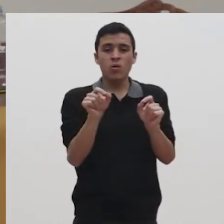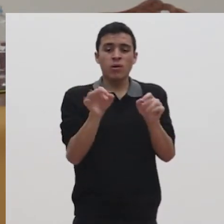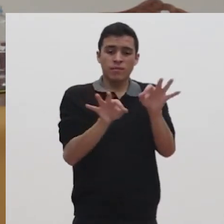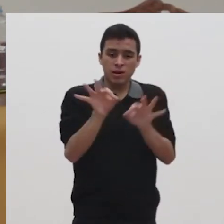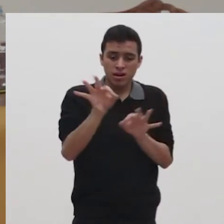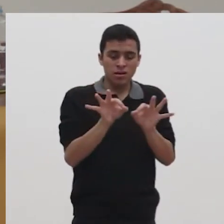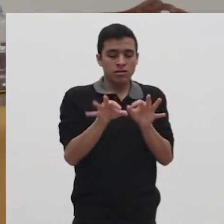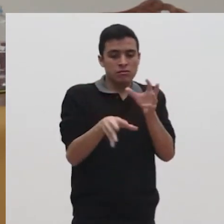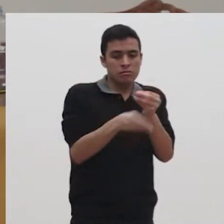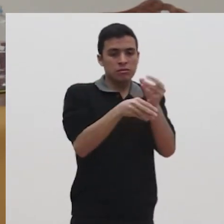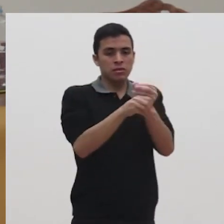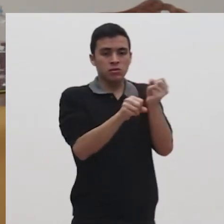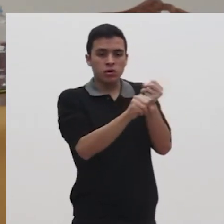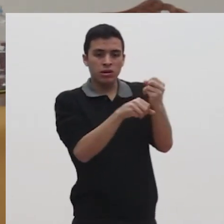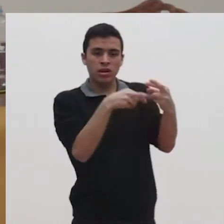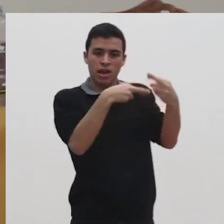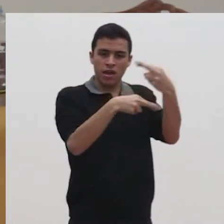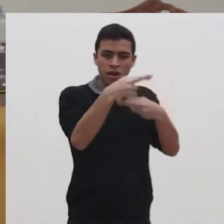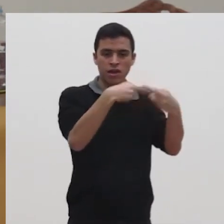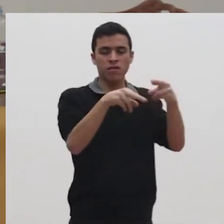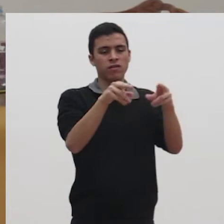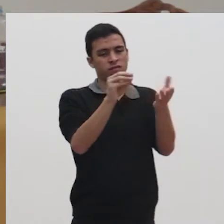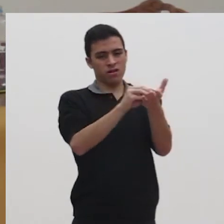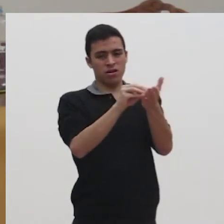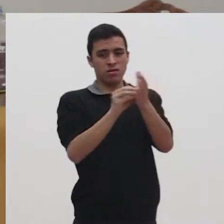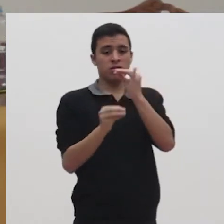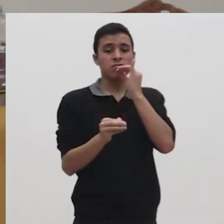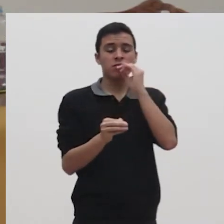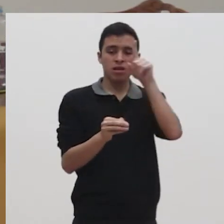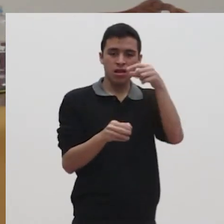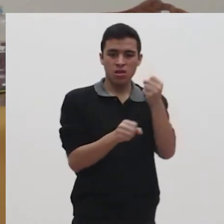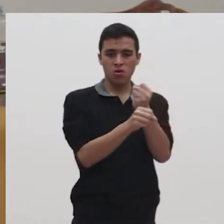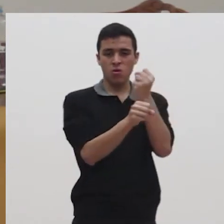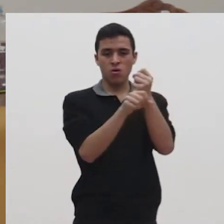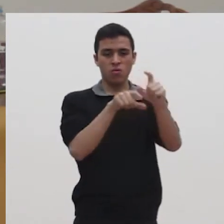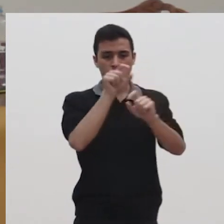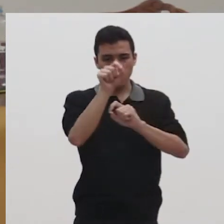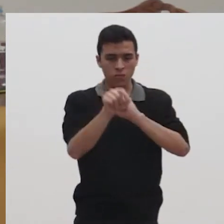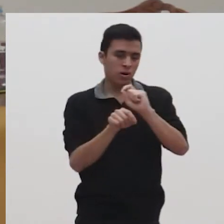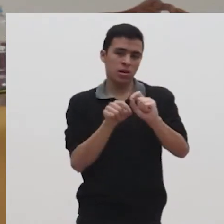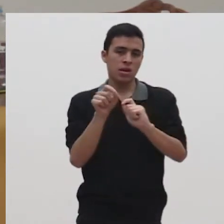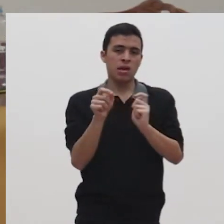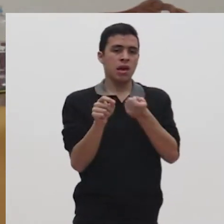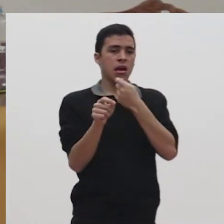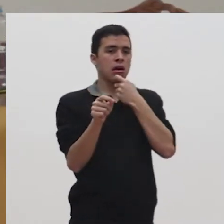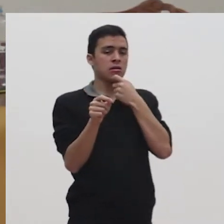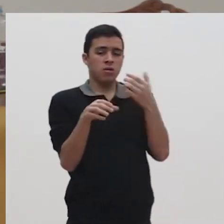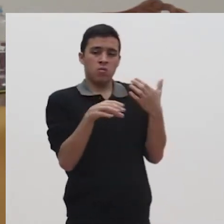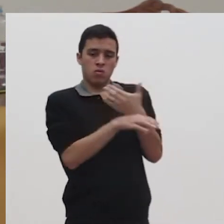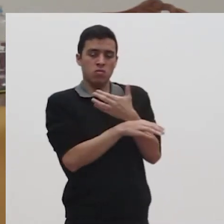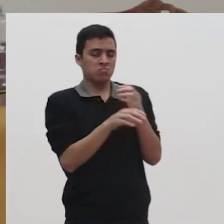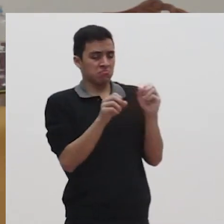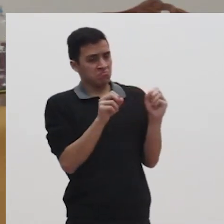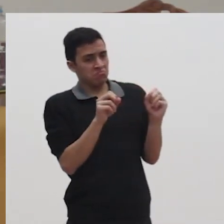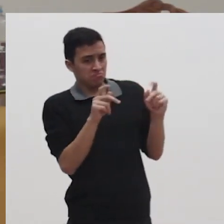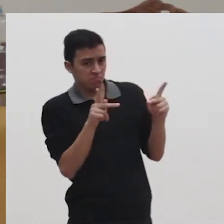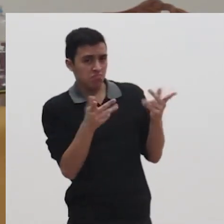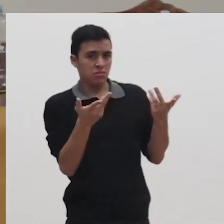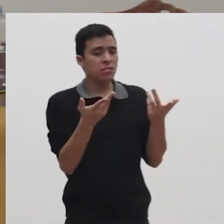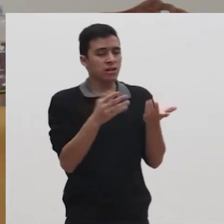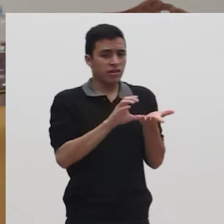plano de revitalização. E nós temos que fazer isso. Obras que não são concluídas, né,